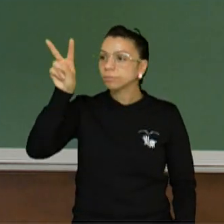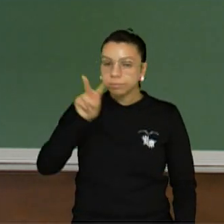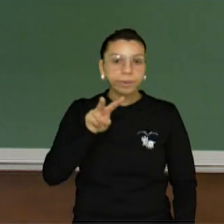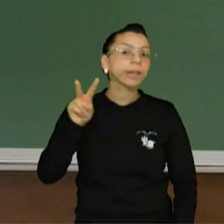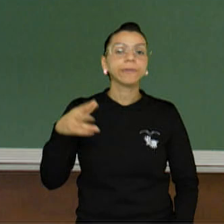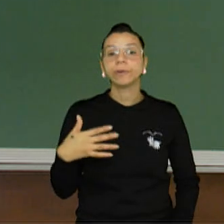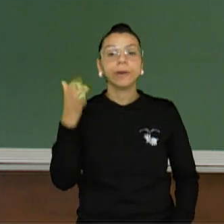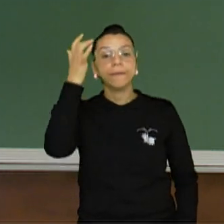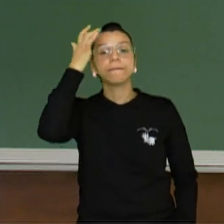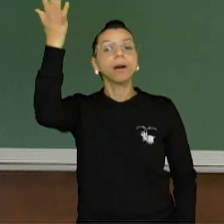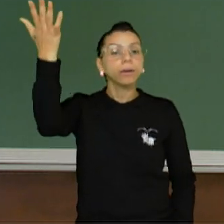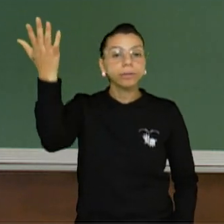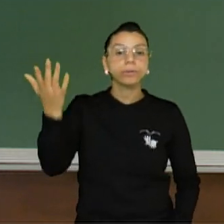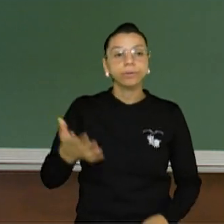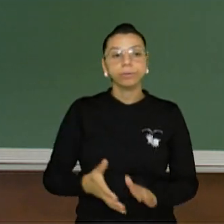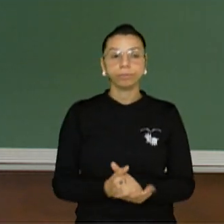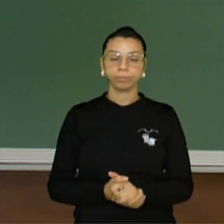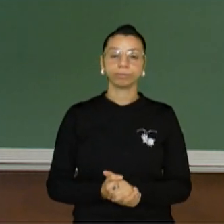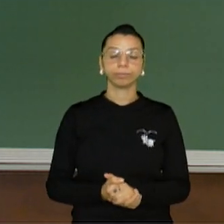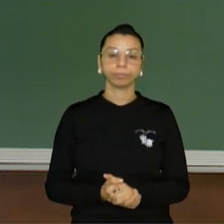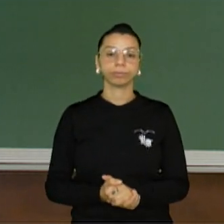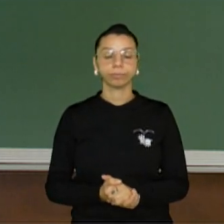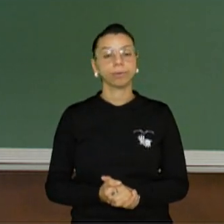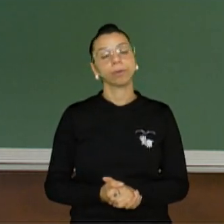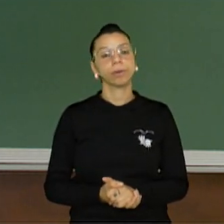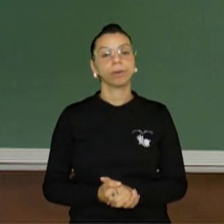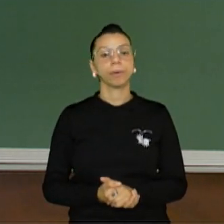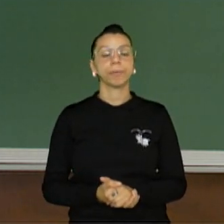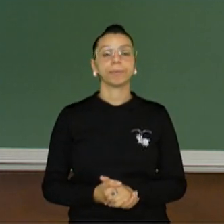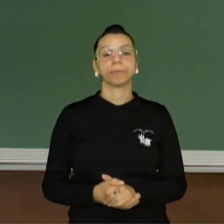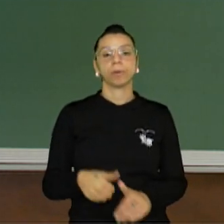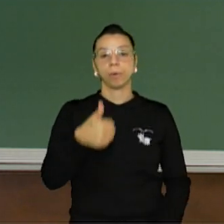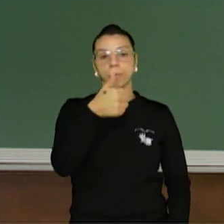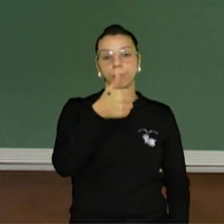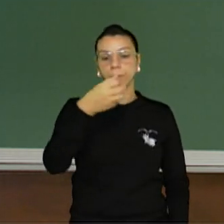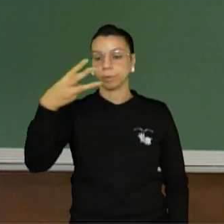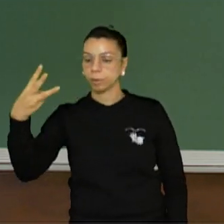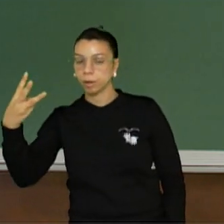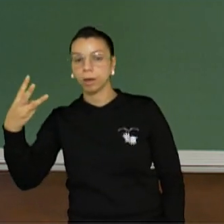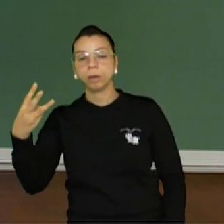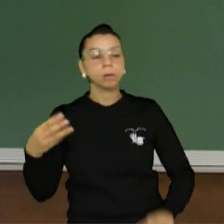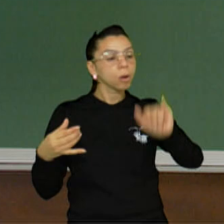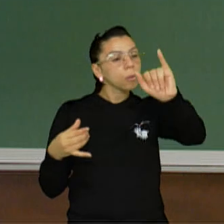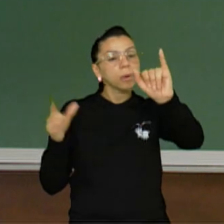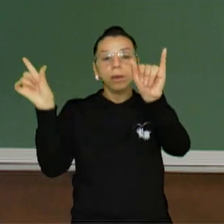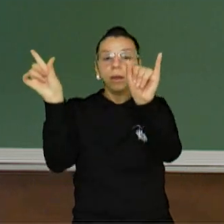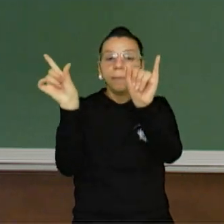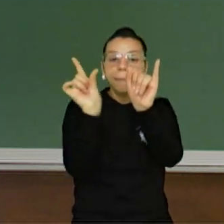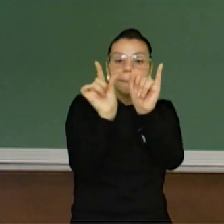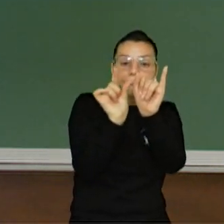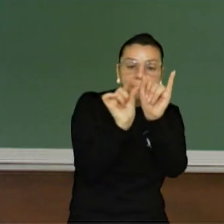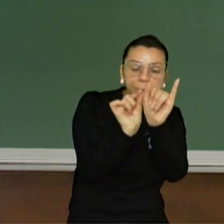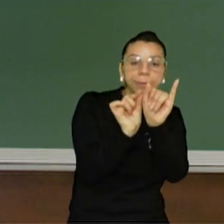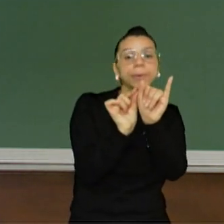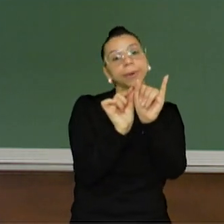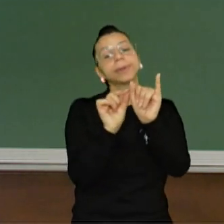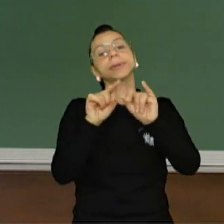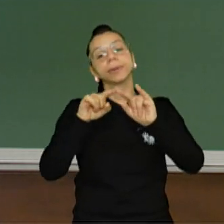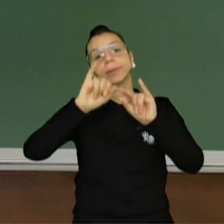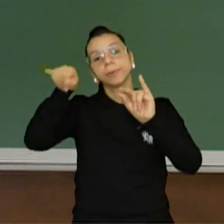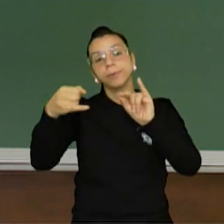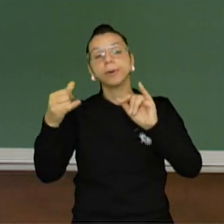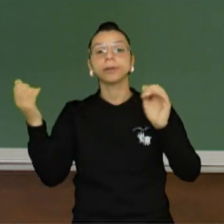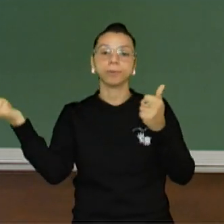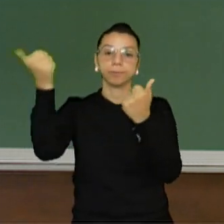de montar a matriz. Aqui, 3. O I é menor que o J. Usa-se menos 1.